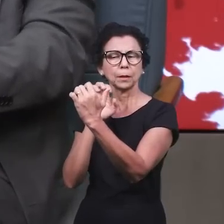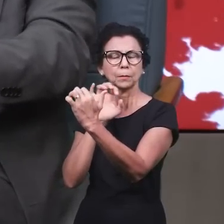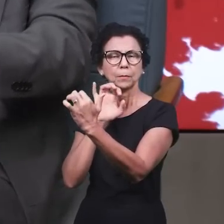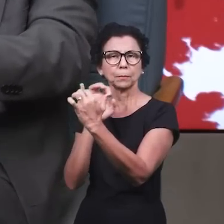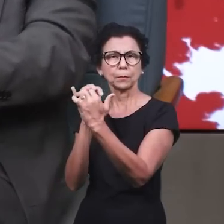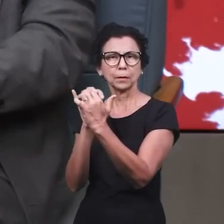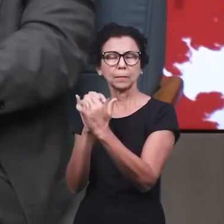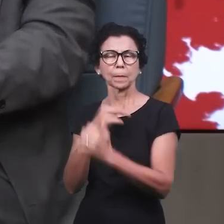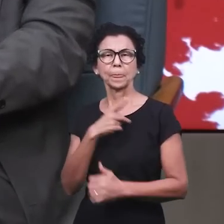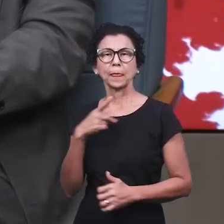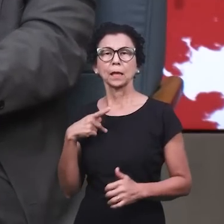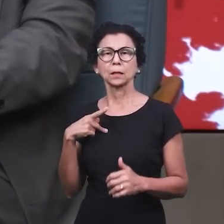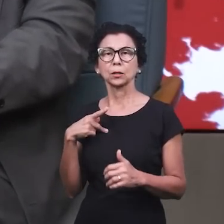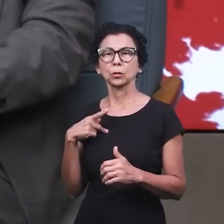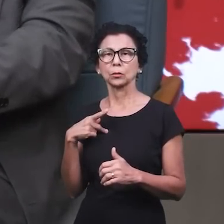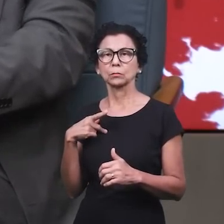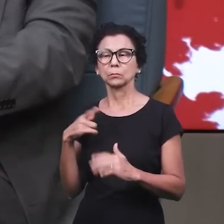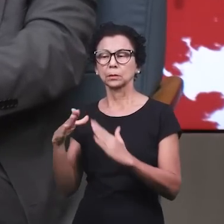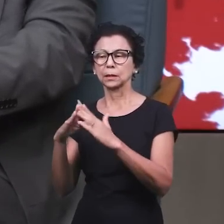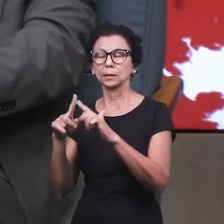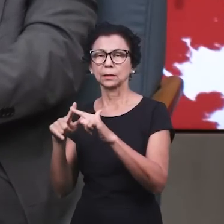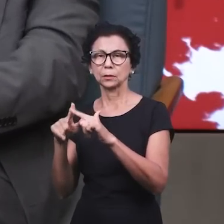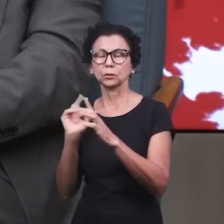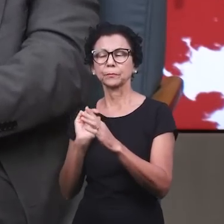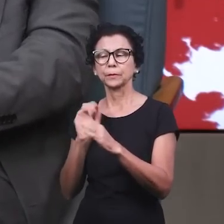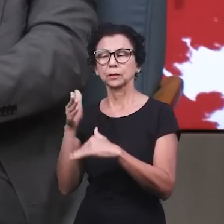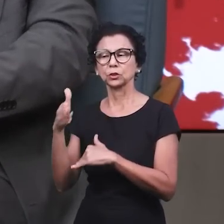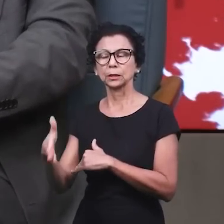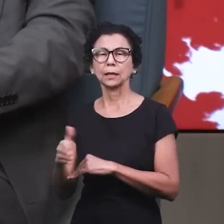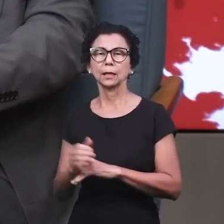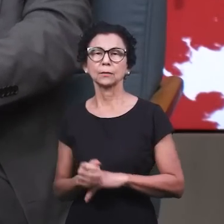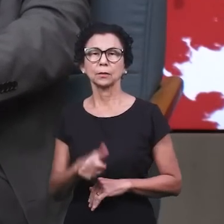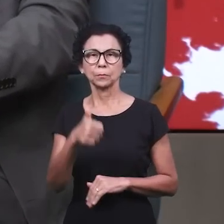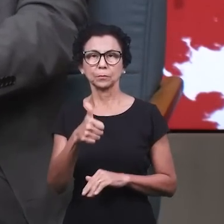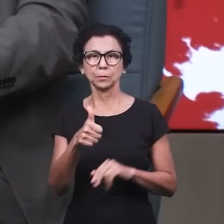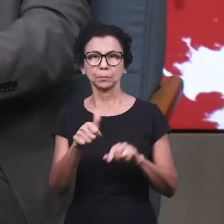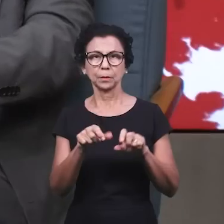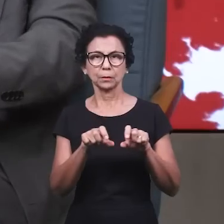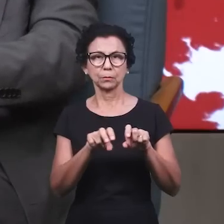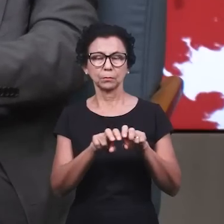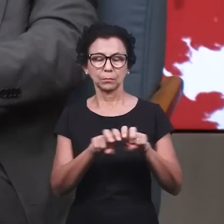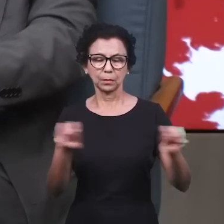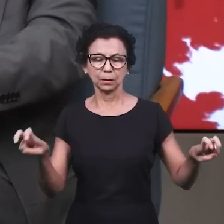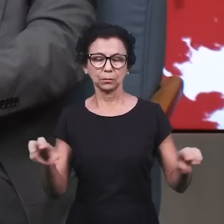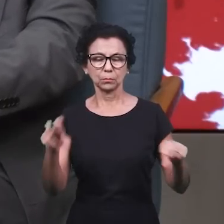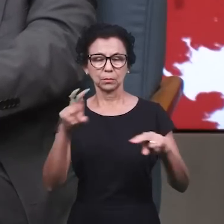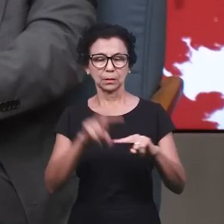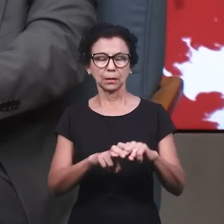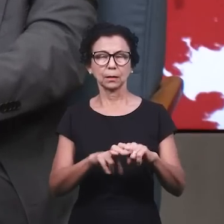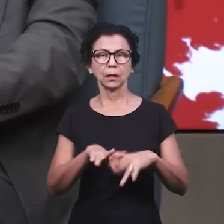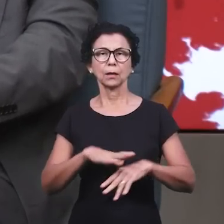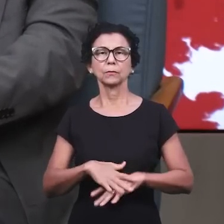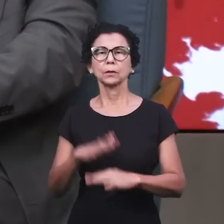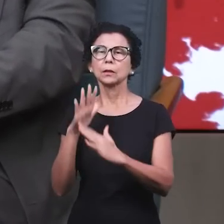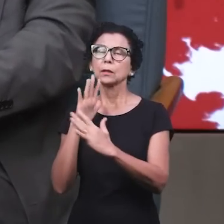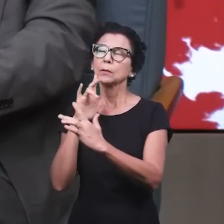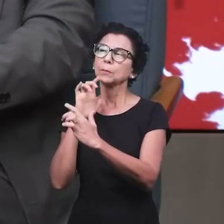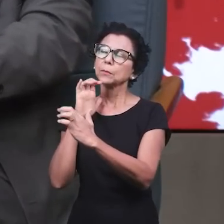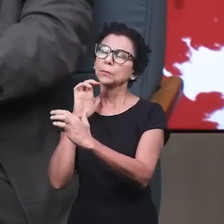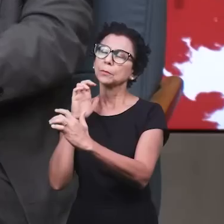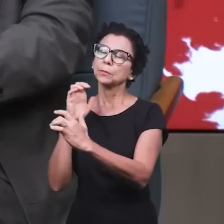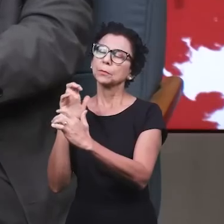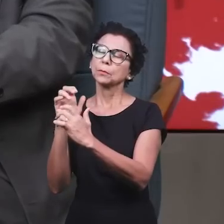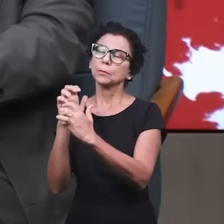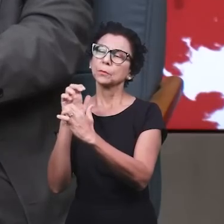chegava quietinho, sentava no primeiro banco, pegava a sua flauta e tocava a